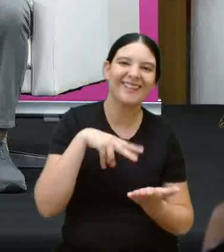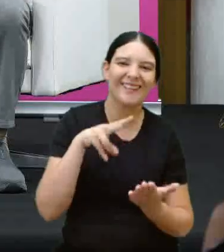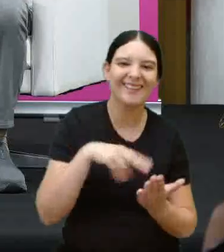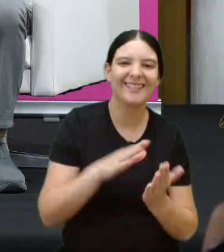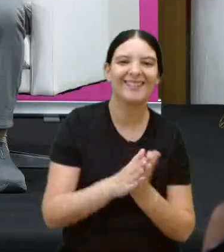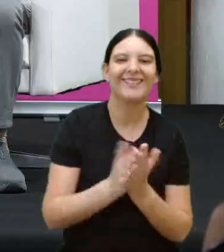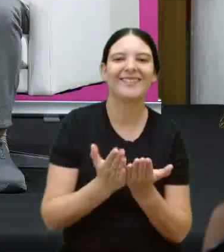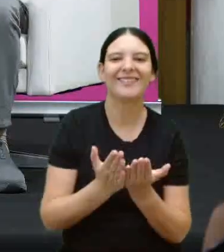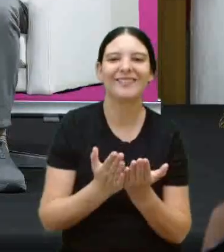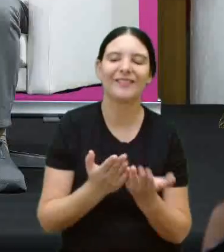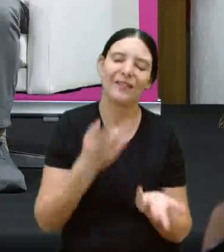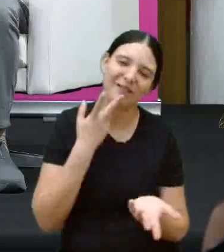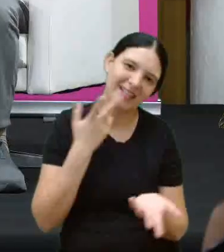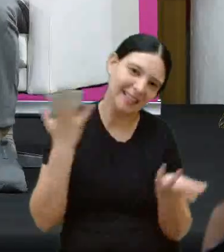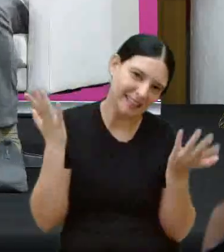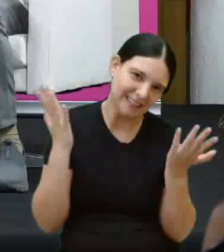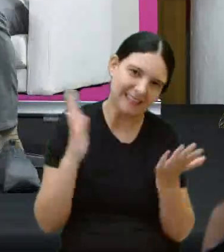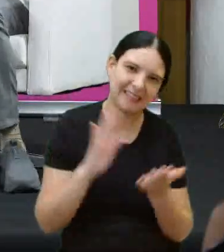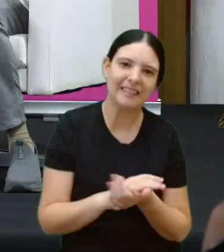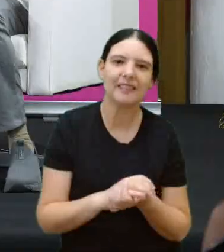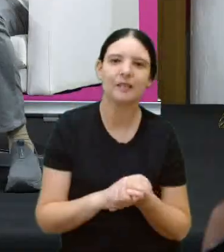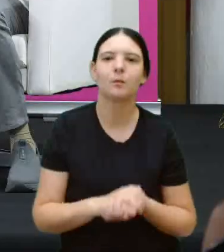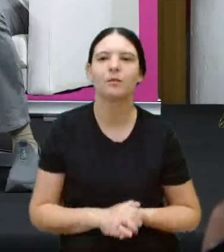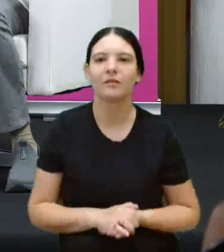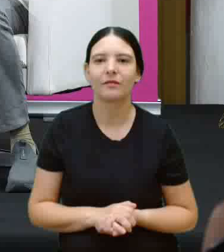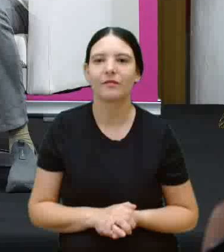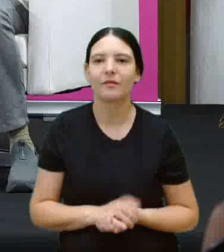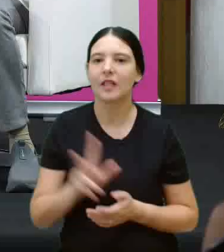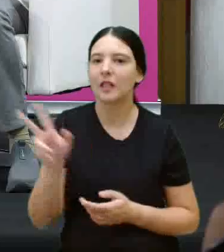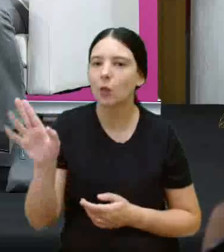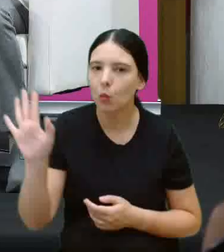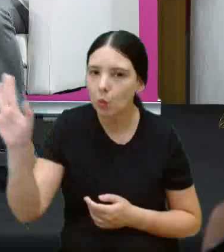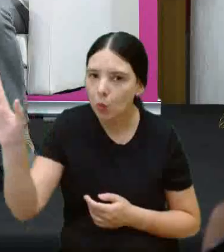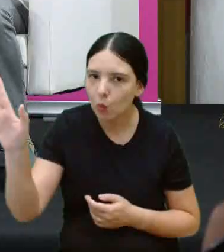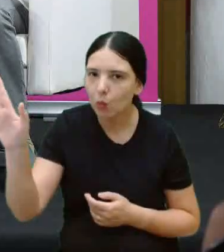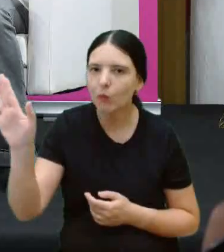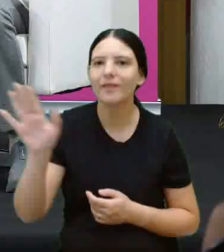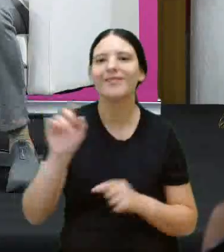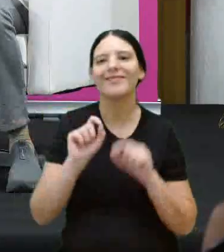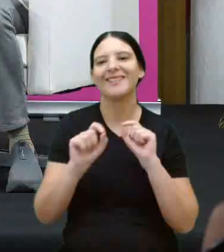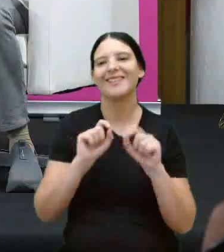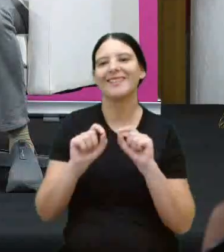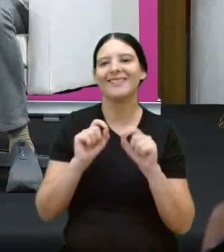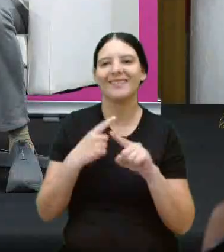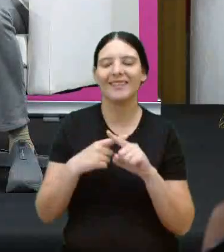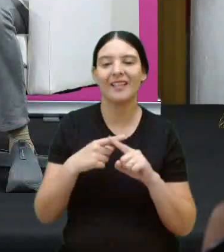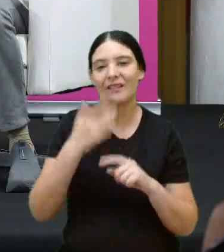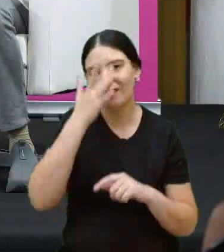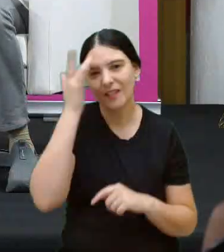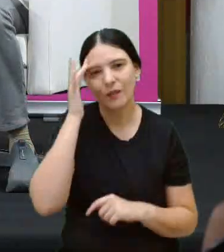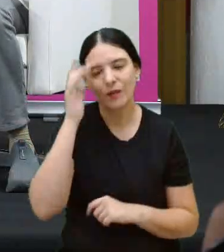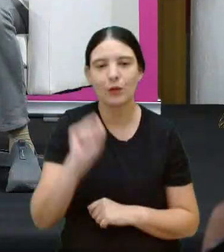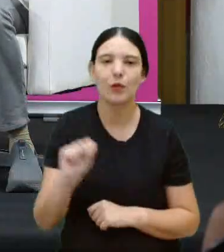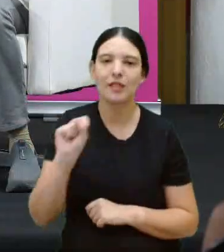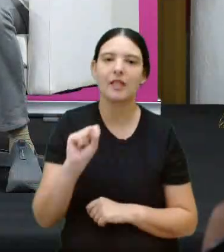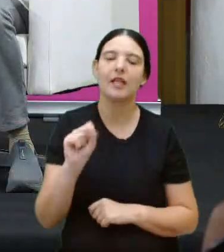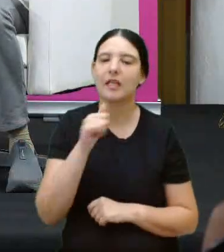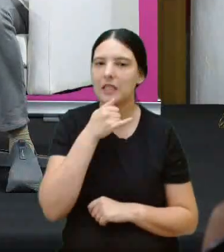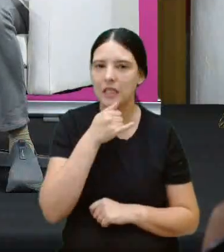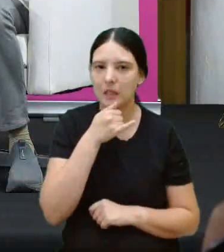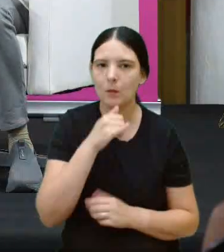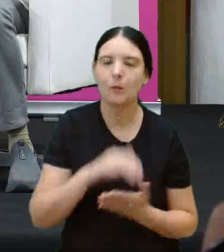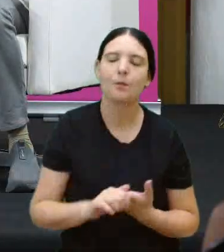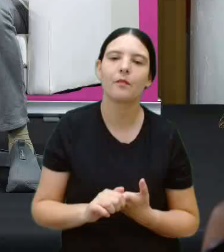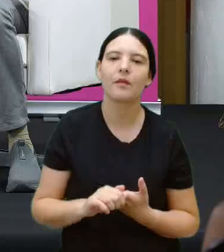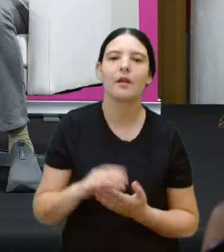estragar essa parte, pessoal. Não pode não, só mas é aí. isso, o motivo é esse, tá? Para ninguém ficar sozinho. Por exemplo, os Baniwas. Os Baniwa, eu conversei com o